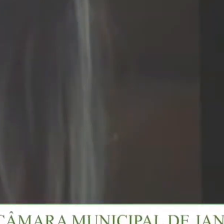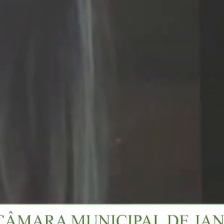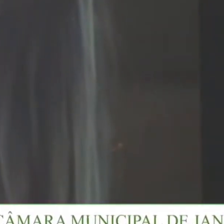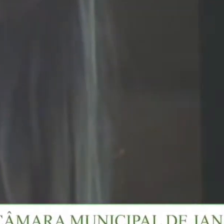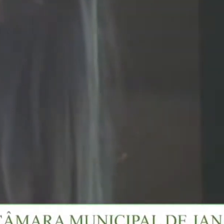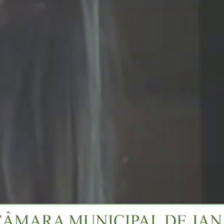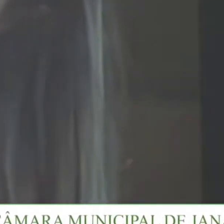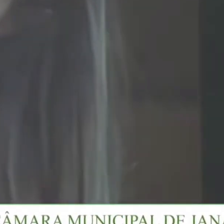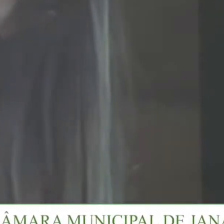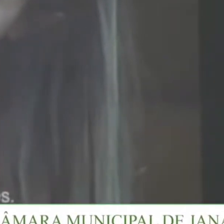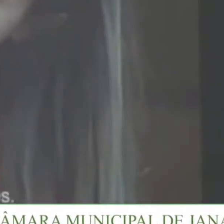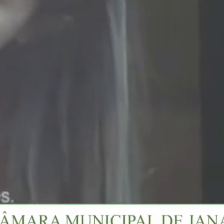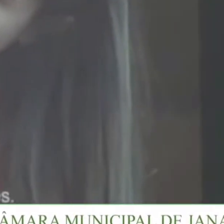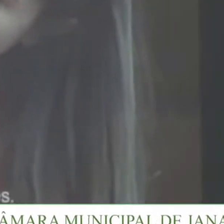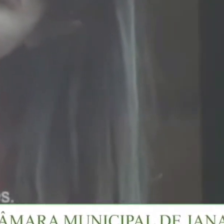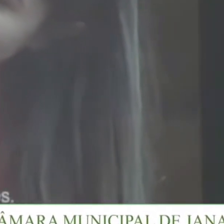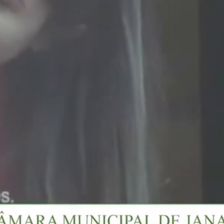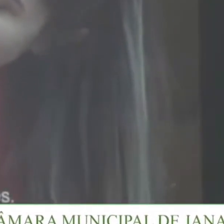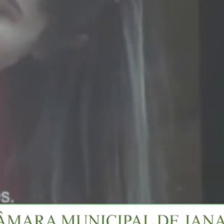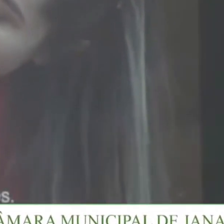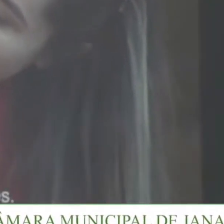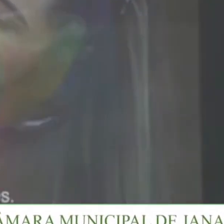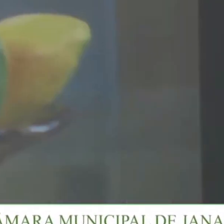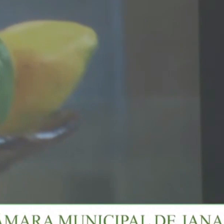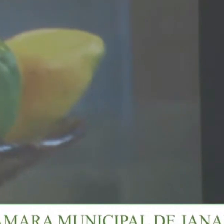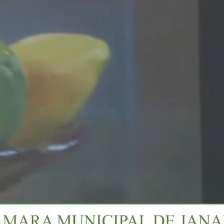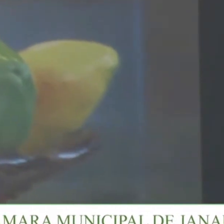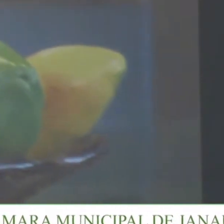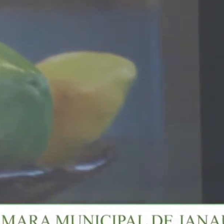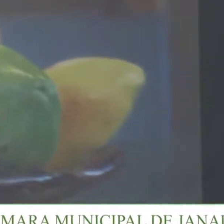Muito sabor e saúde para a mesa dos consumidores.